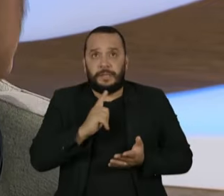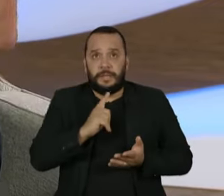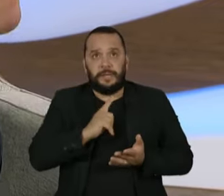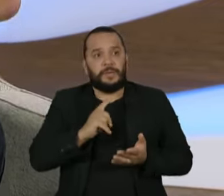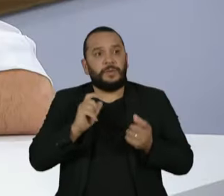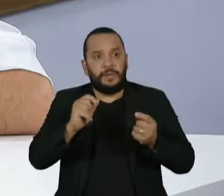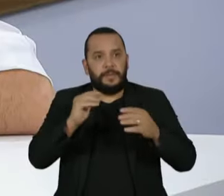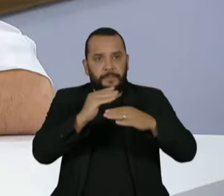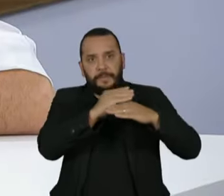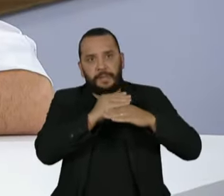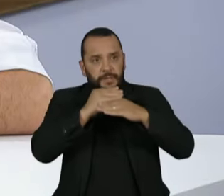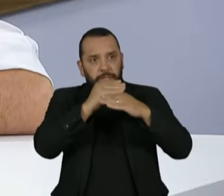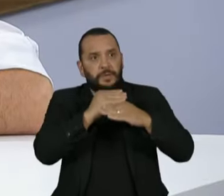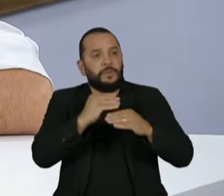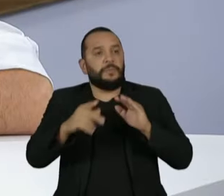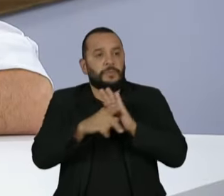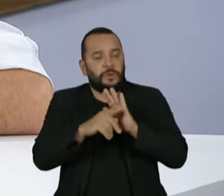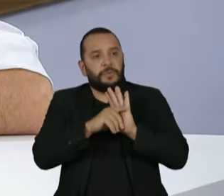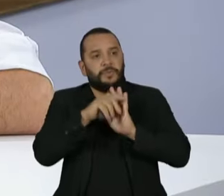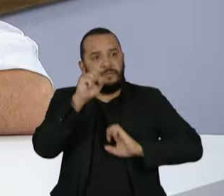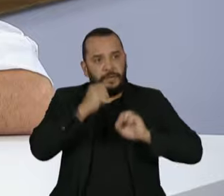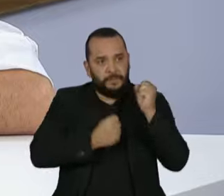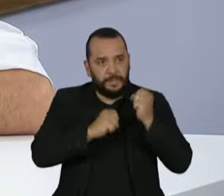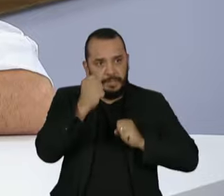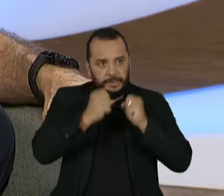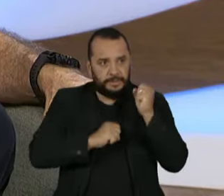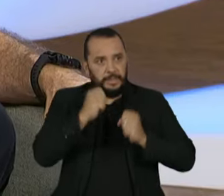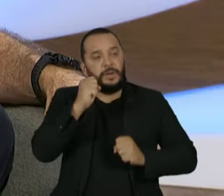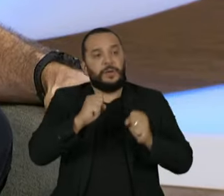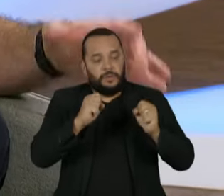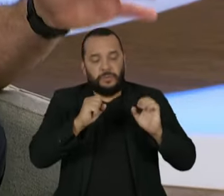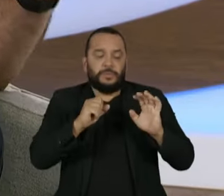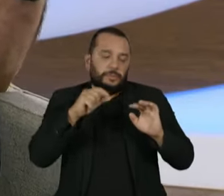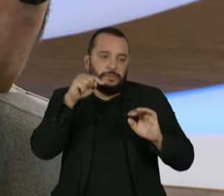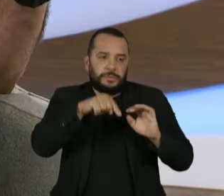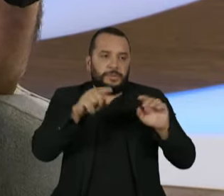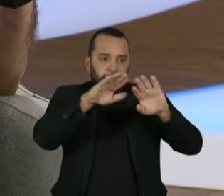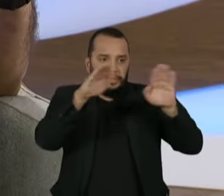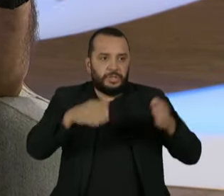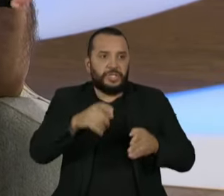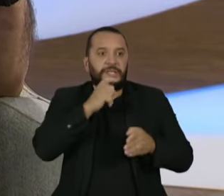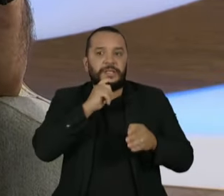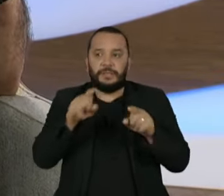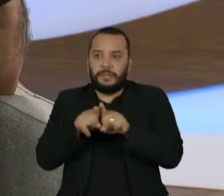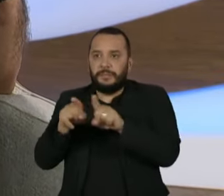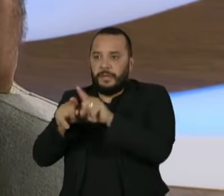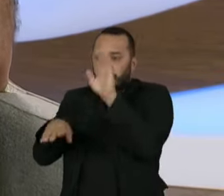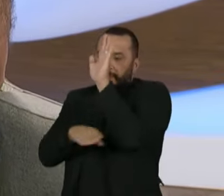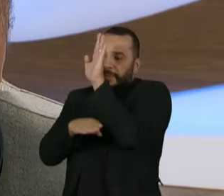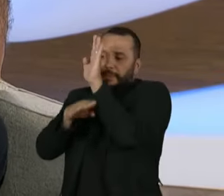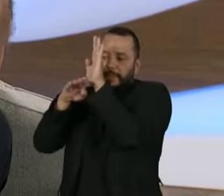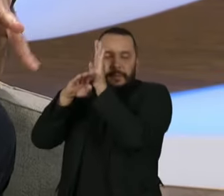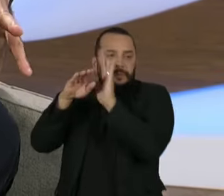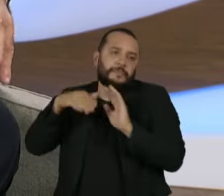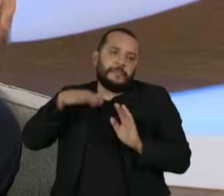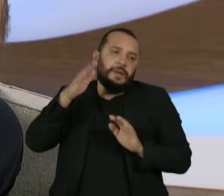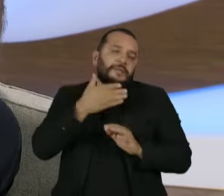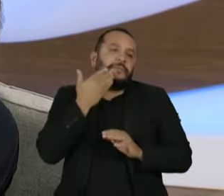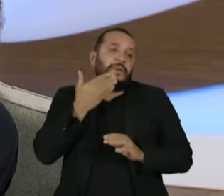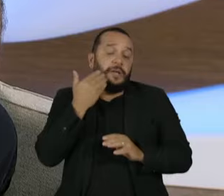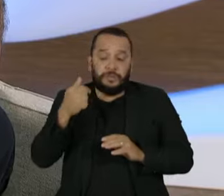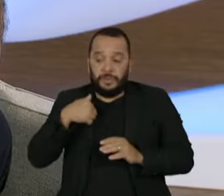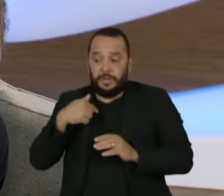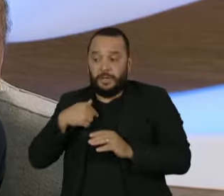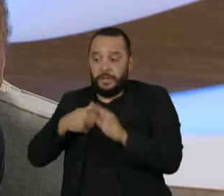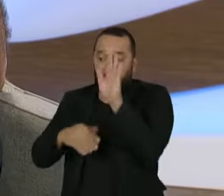de padrões no processo de fabricação da geladeiras e dos apartamentos a conversa ficaria muito mais simples né eu chego lá pessoal eu tô